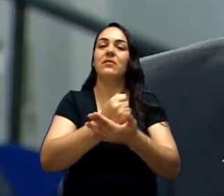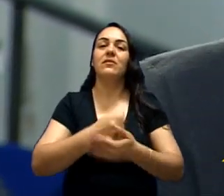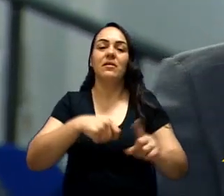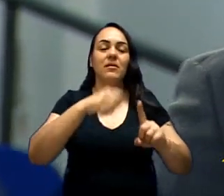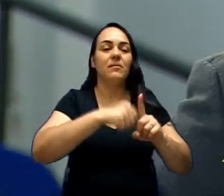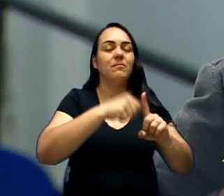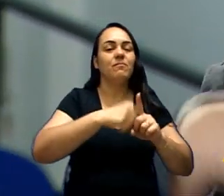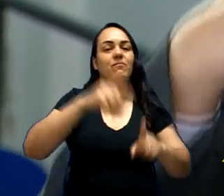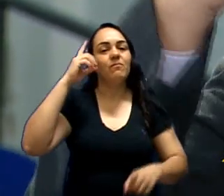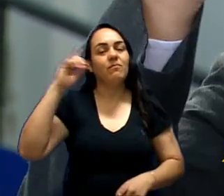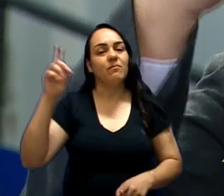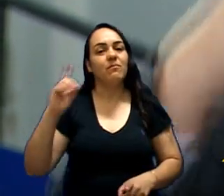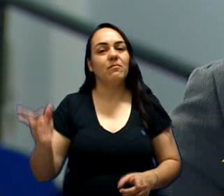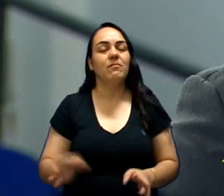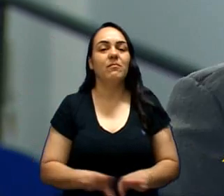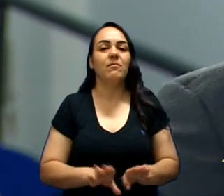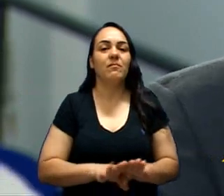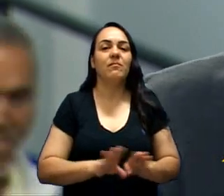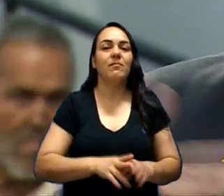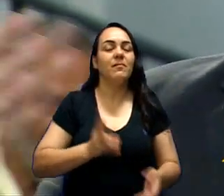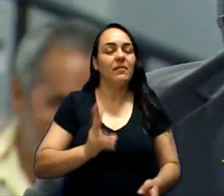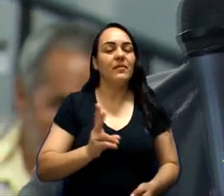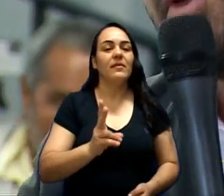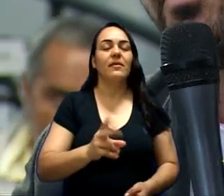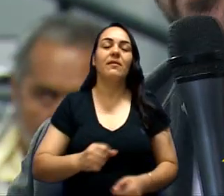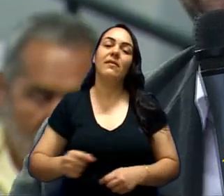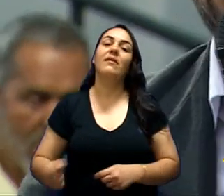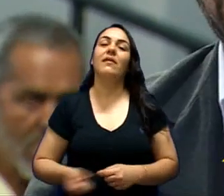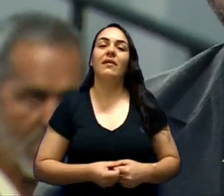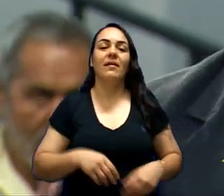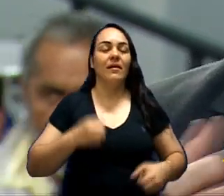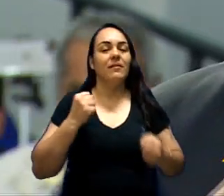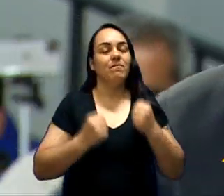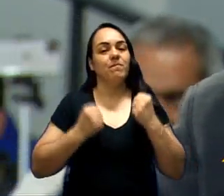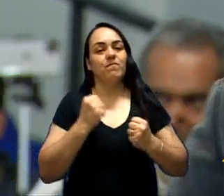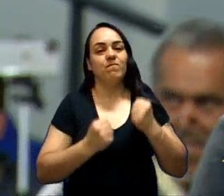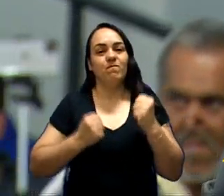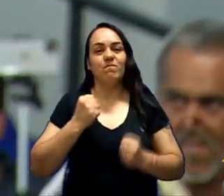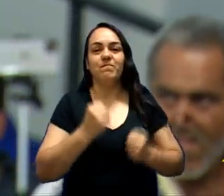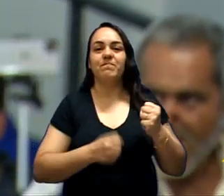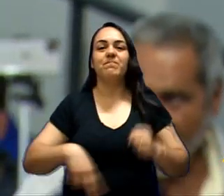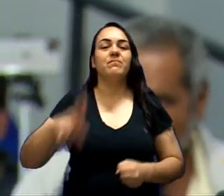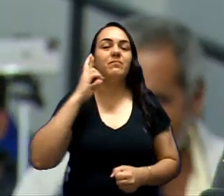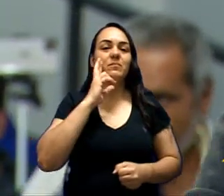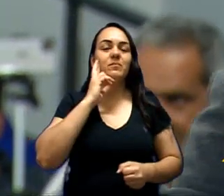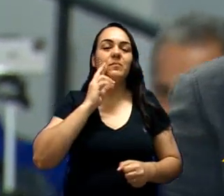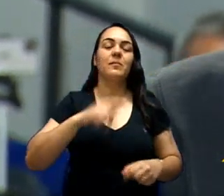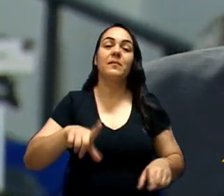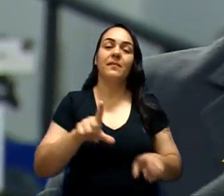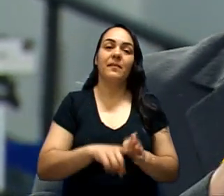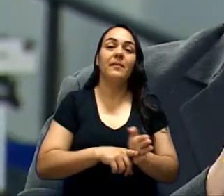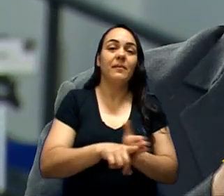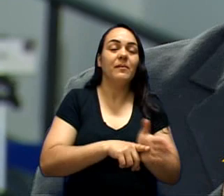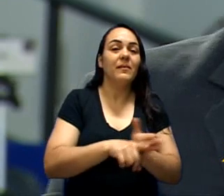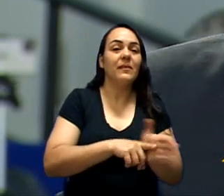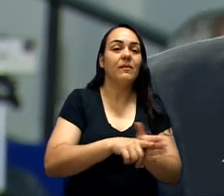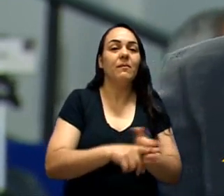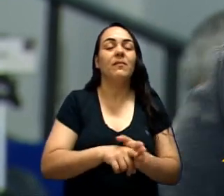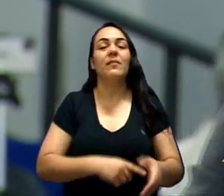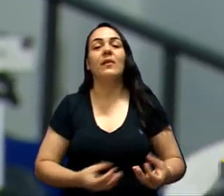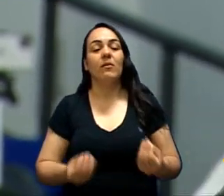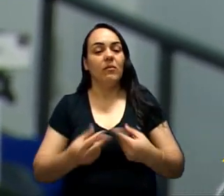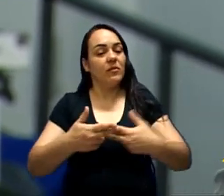mês. E a corrida do Pink aqui sempre tem 2.000 pessoas. Exames,